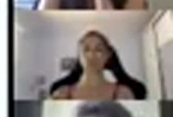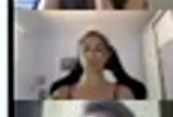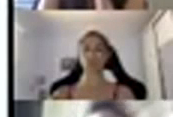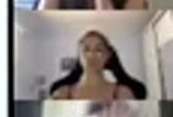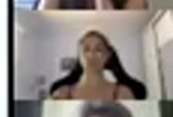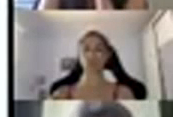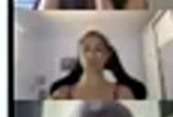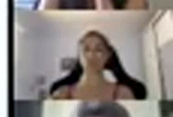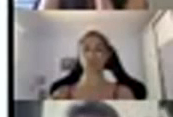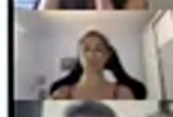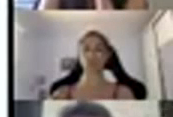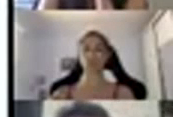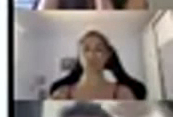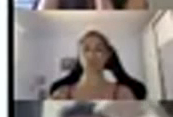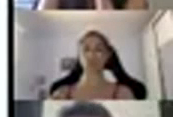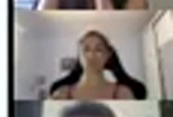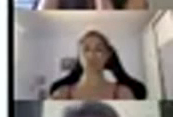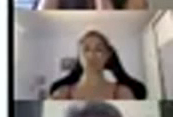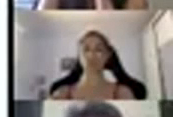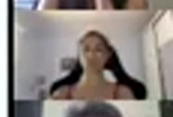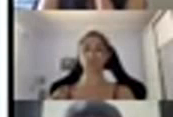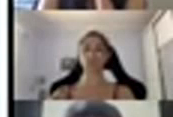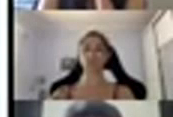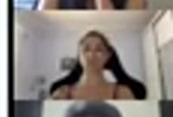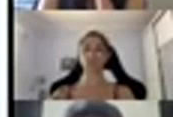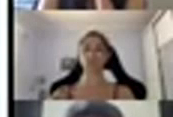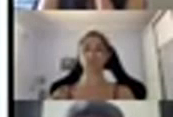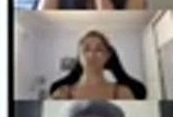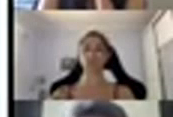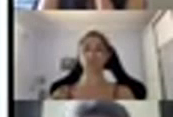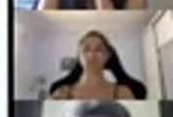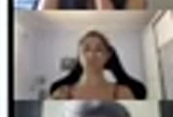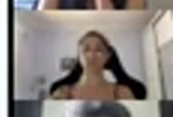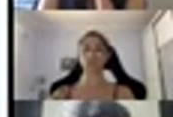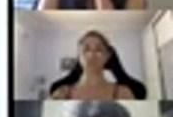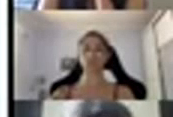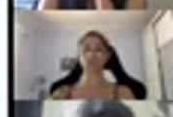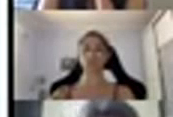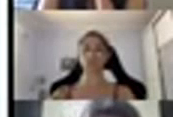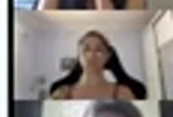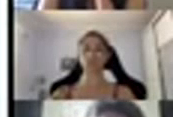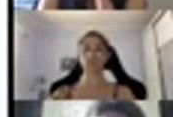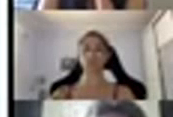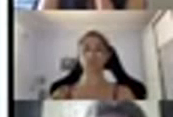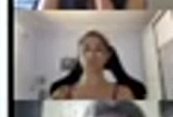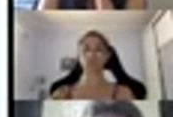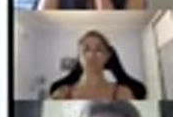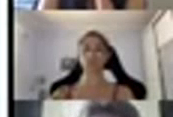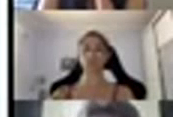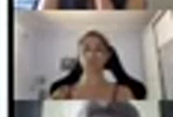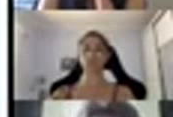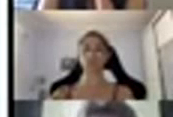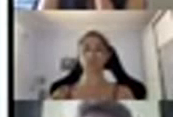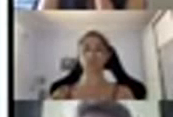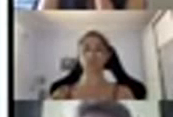indivíduos com comorbidades, que foram internados com Covid, 36% dos que tinham cardiopatia